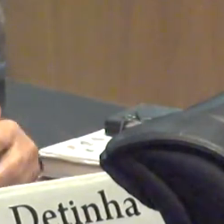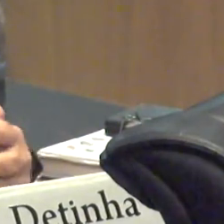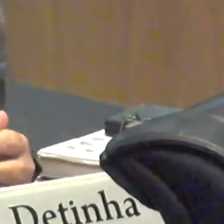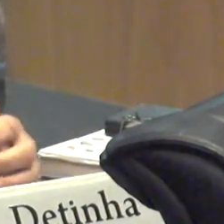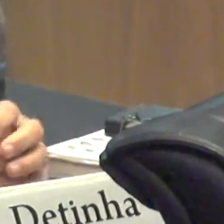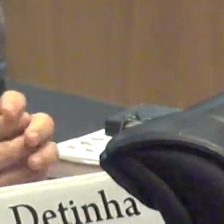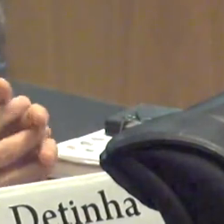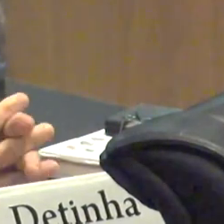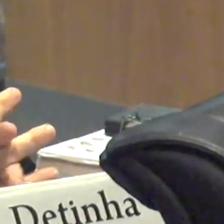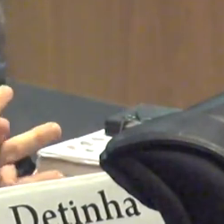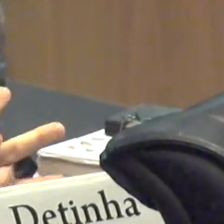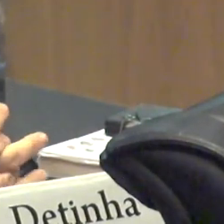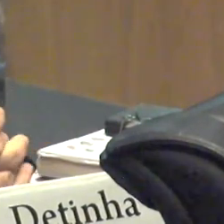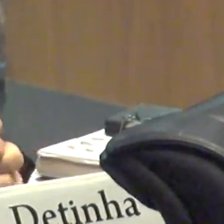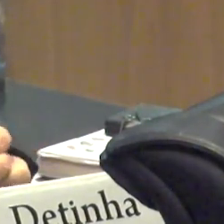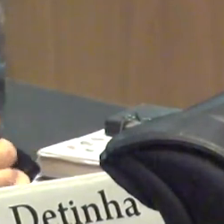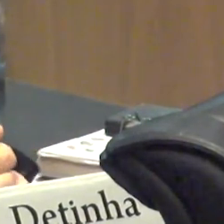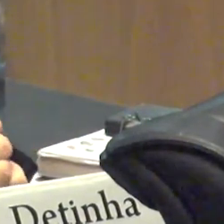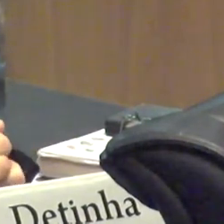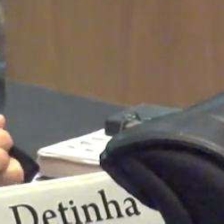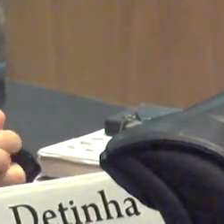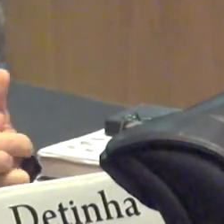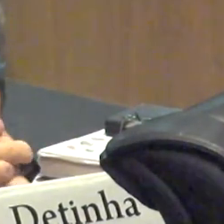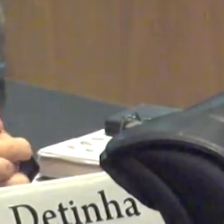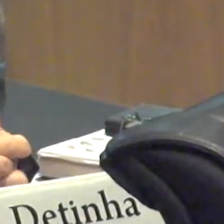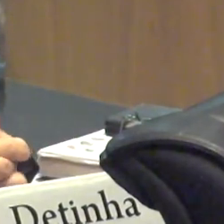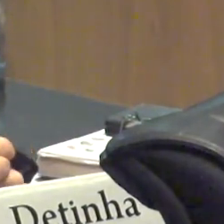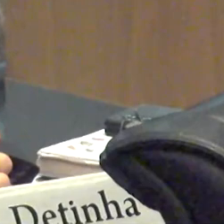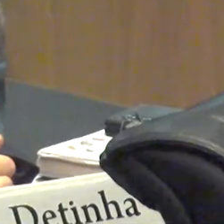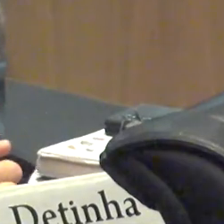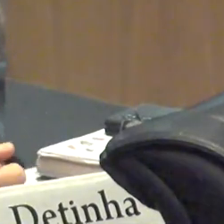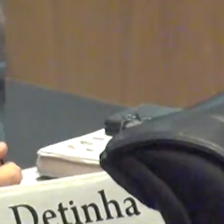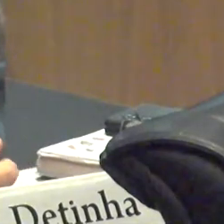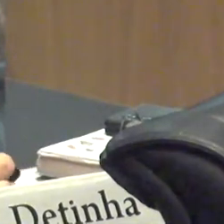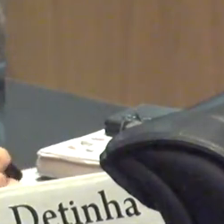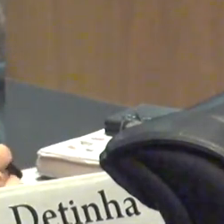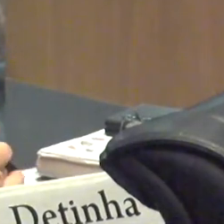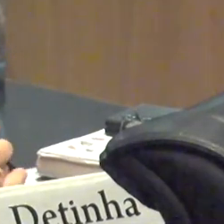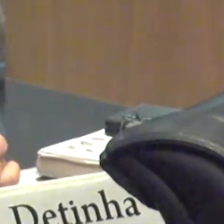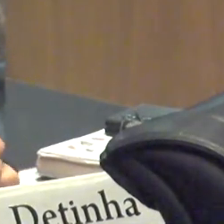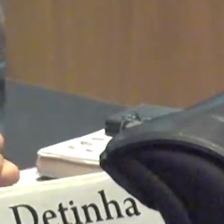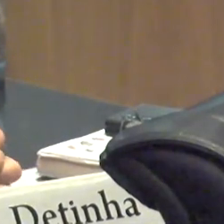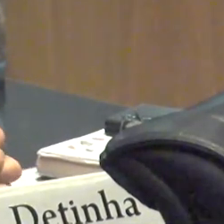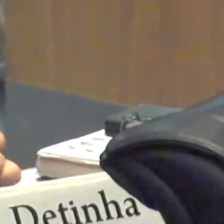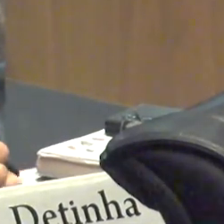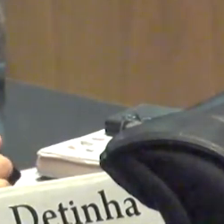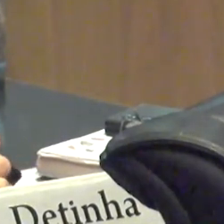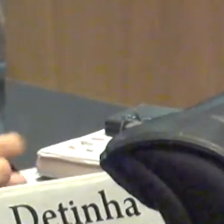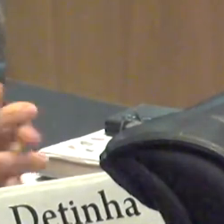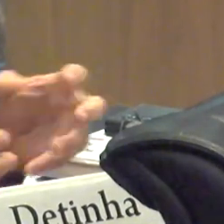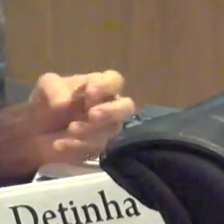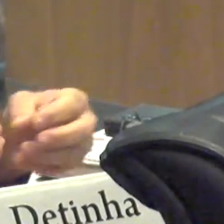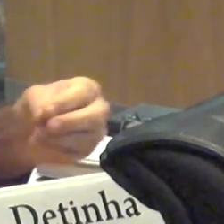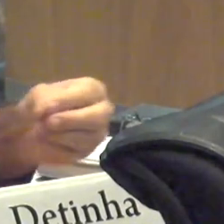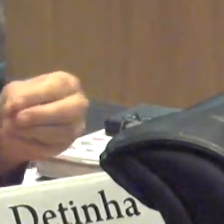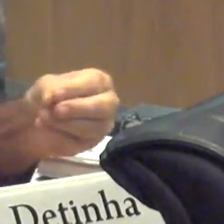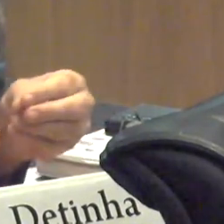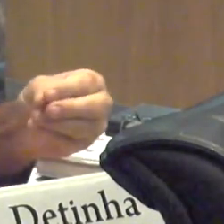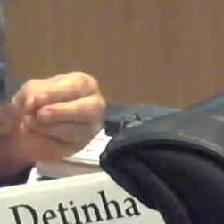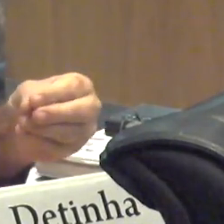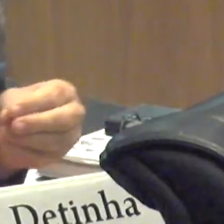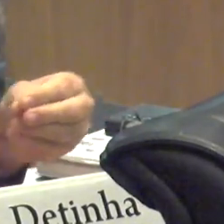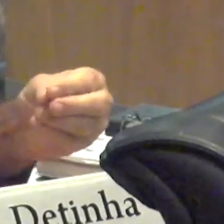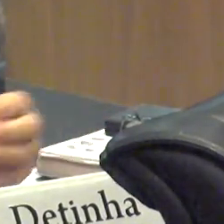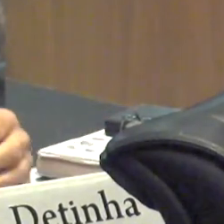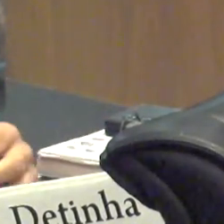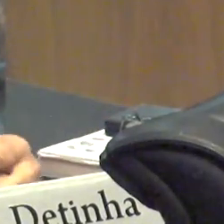uma coisa mal administrada, foi uma coisa, e eu acredito até que impensada, porque ali no